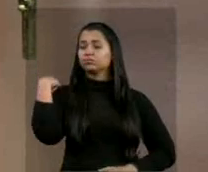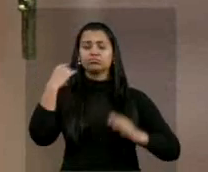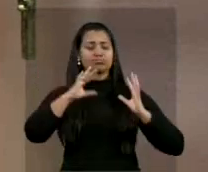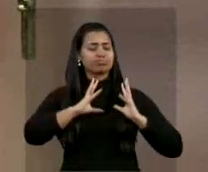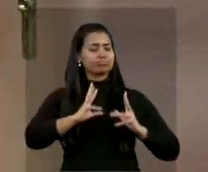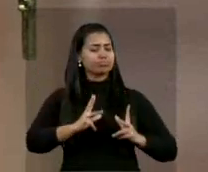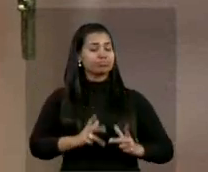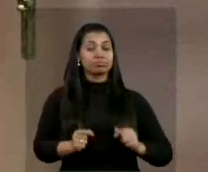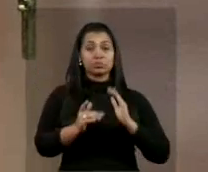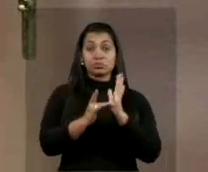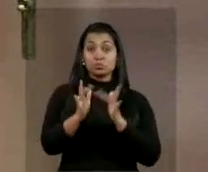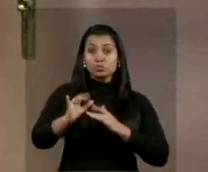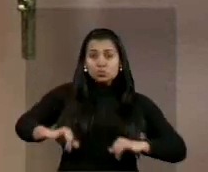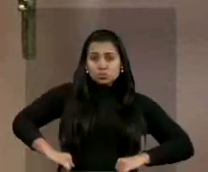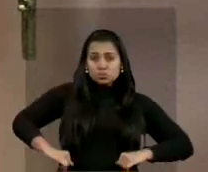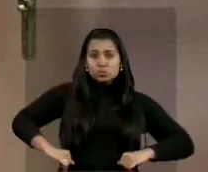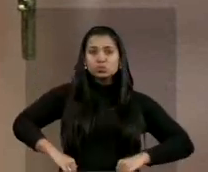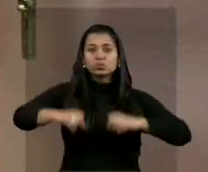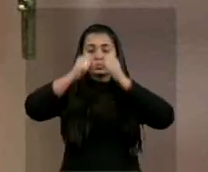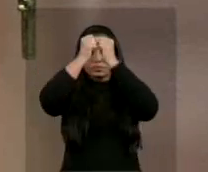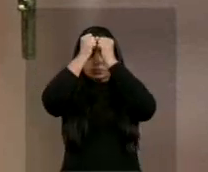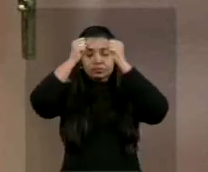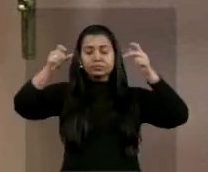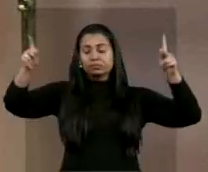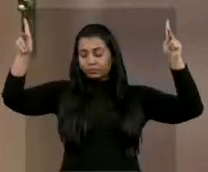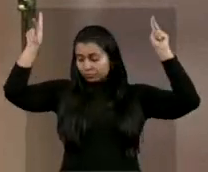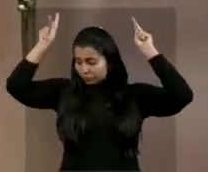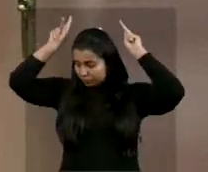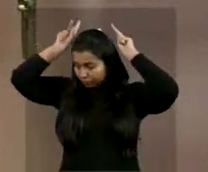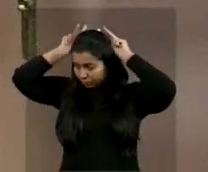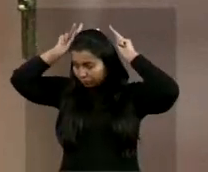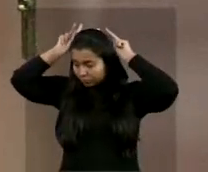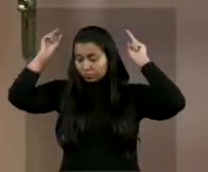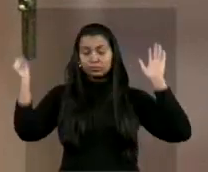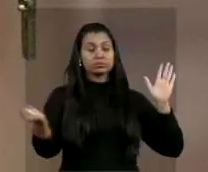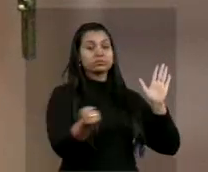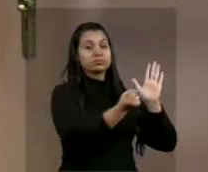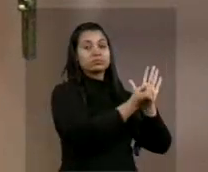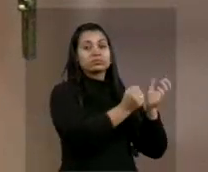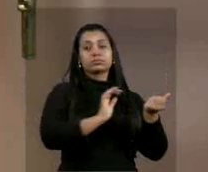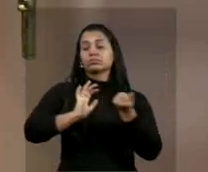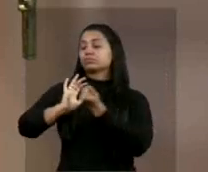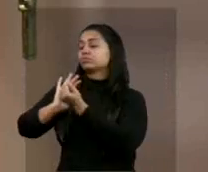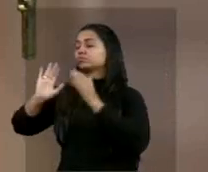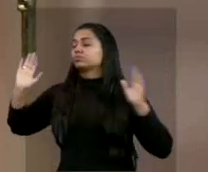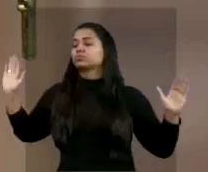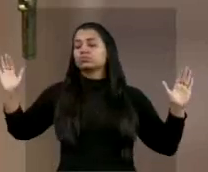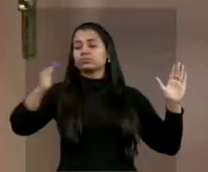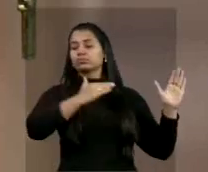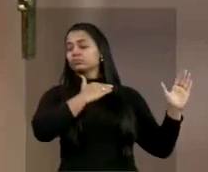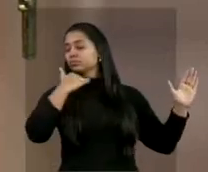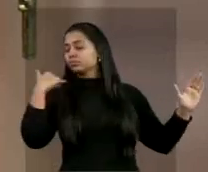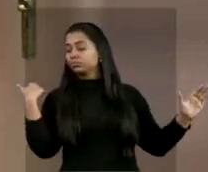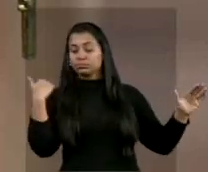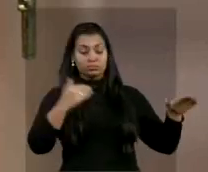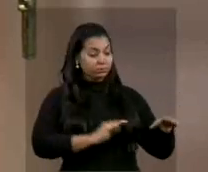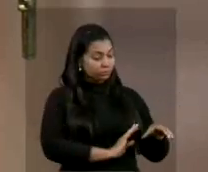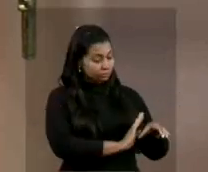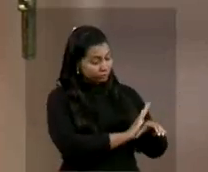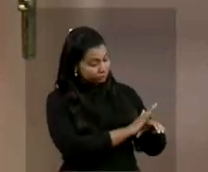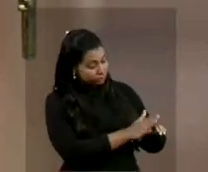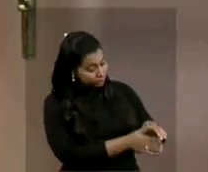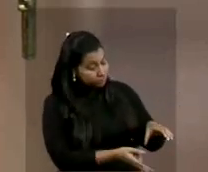Espírito Santo, nasceu da Virgem Maria, padeceu sob Pôncio Pilatos, foi crucificado, morto e